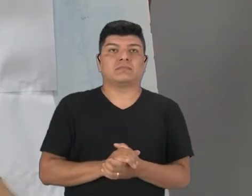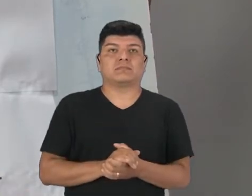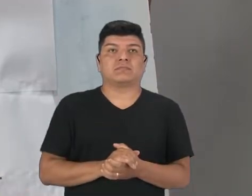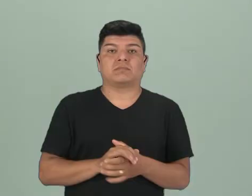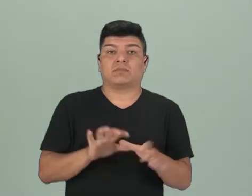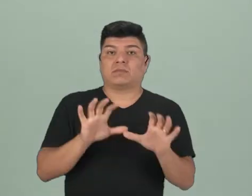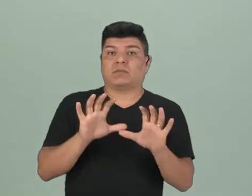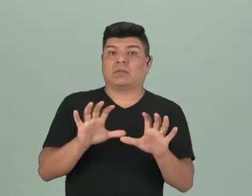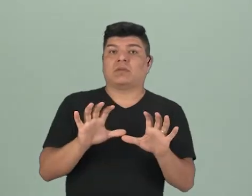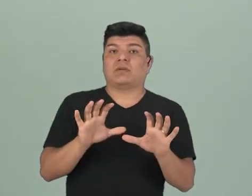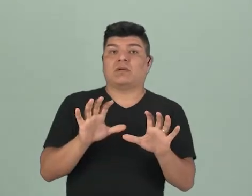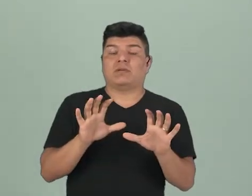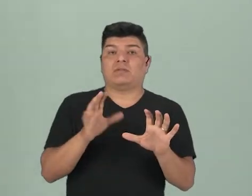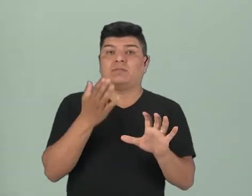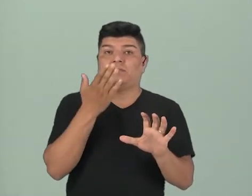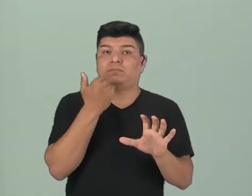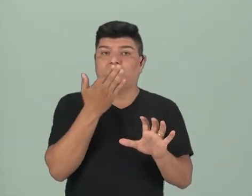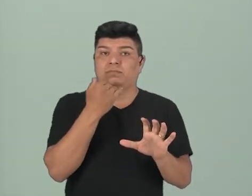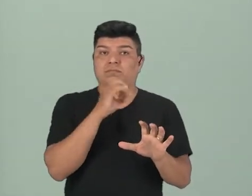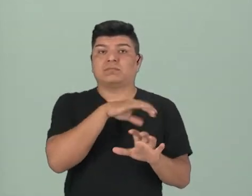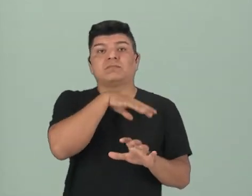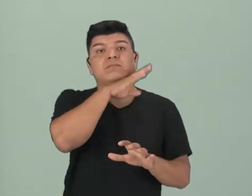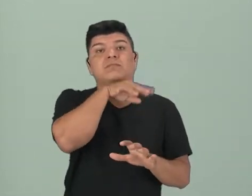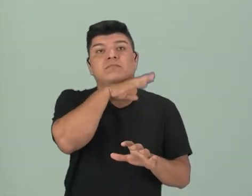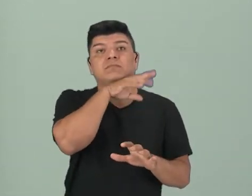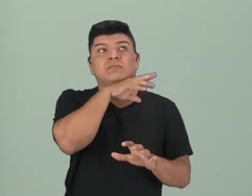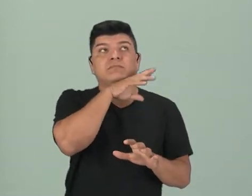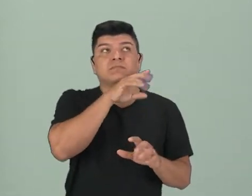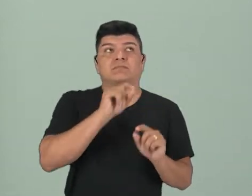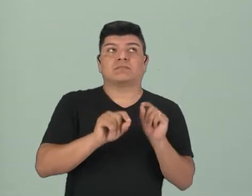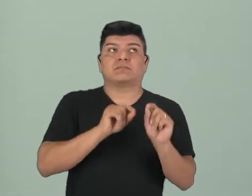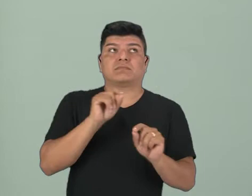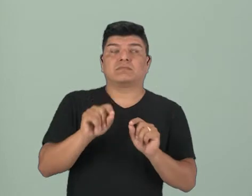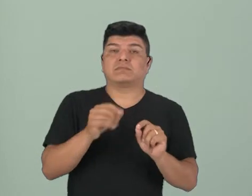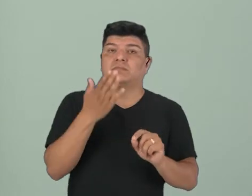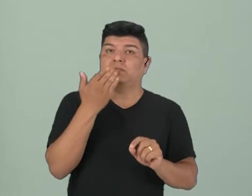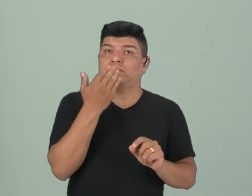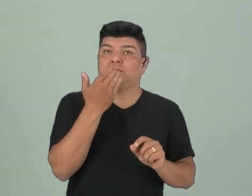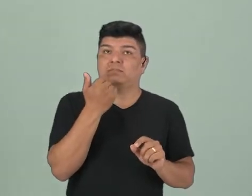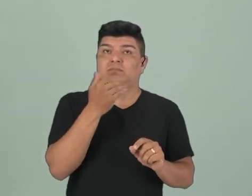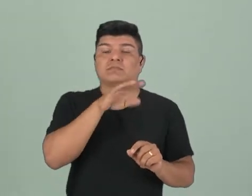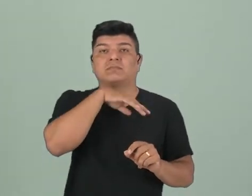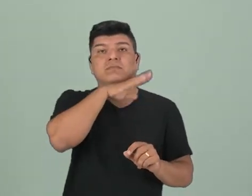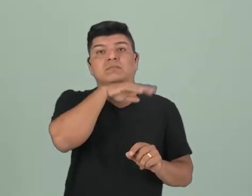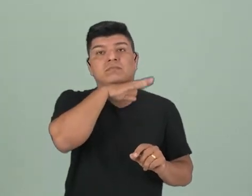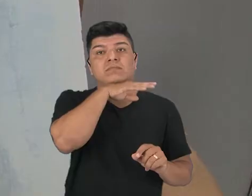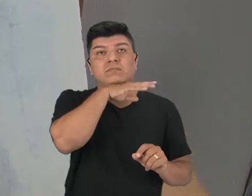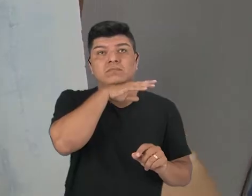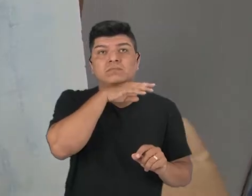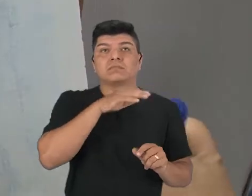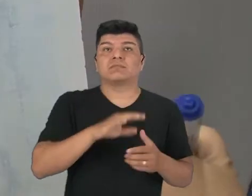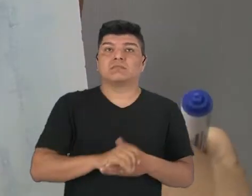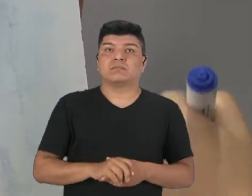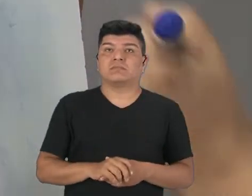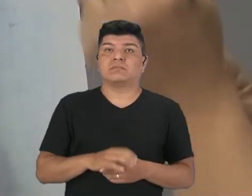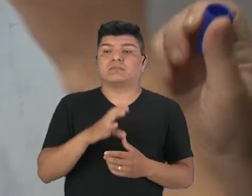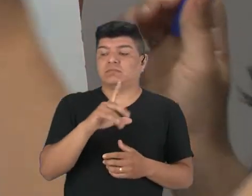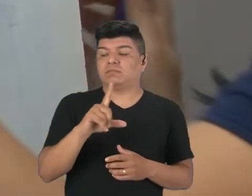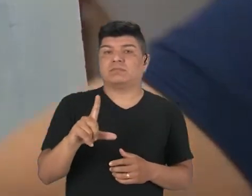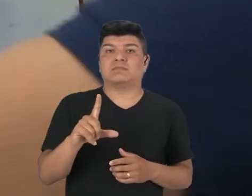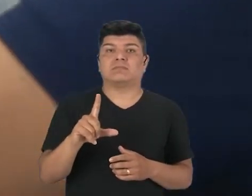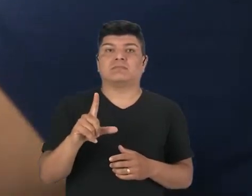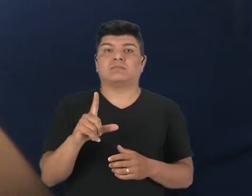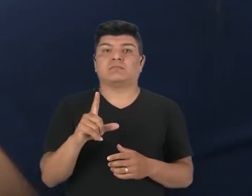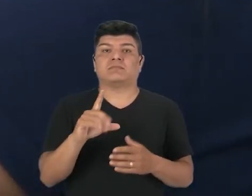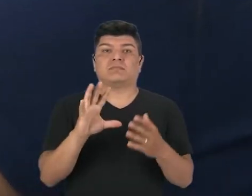a alimentação dos animais, vamos só destacar aqui, eu estou me referindo à alimentação dos animais. Eles são classificados